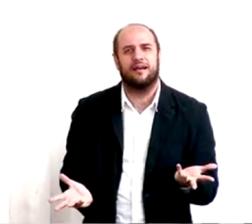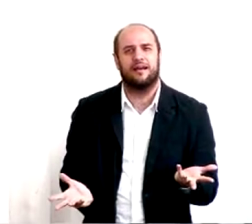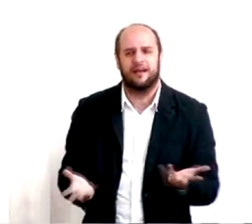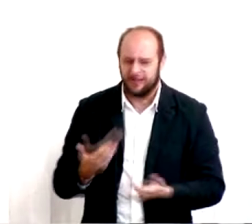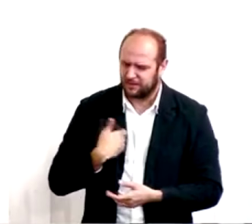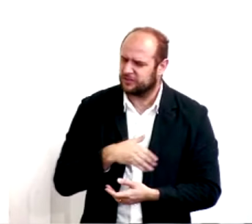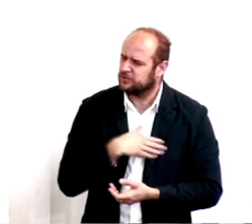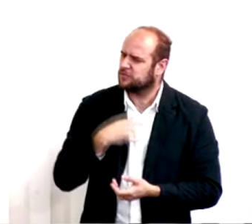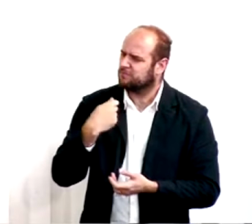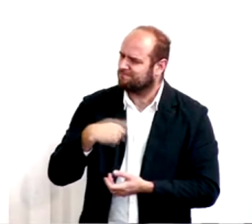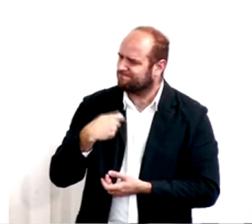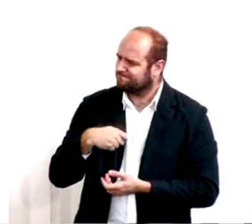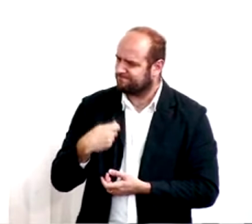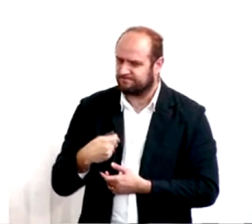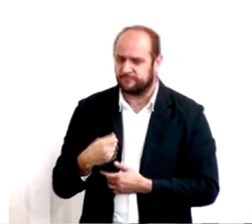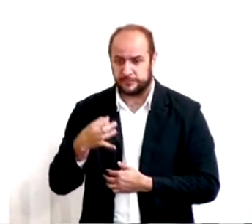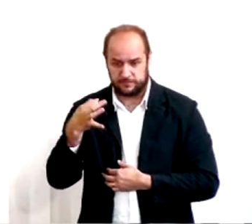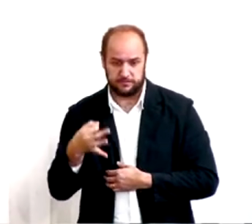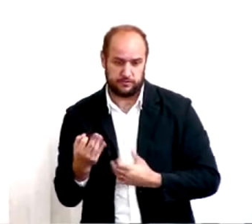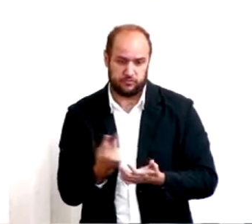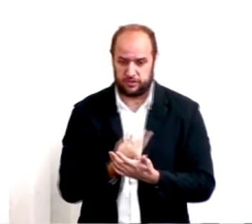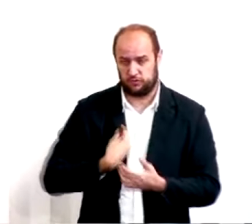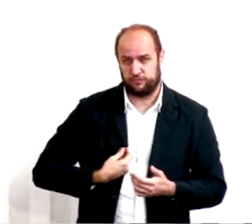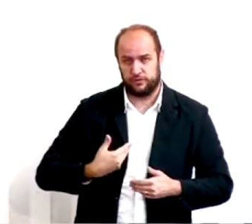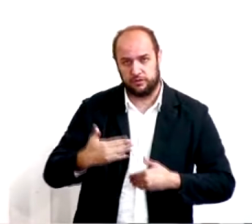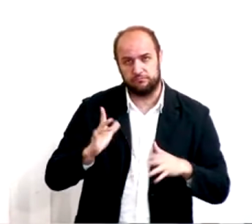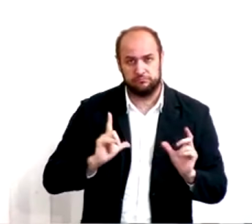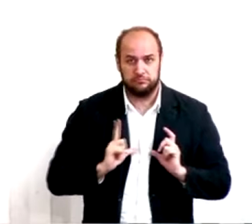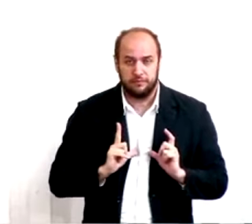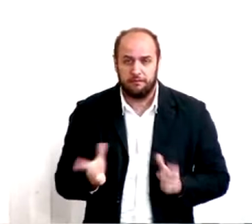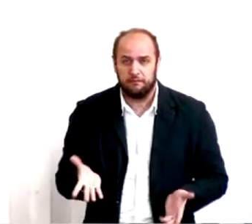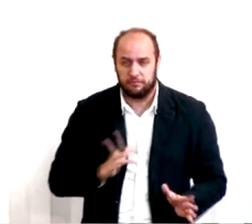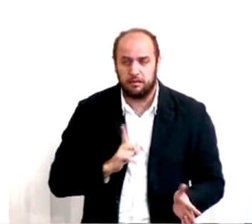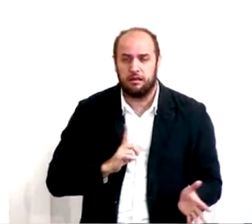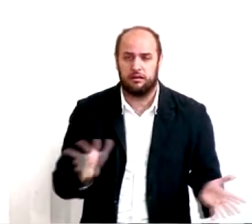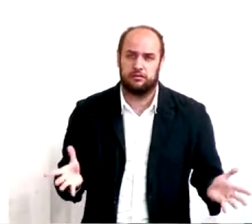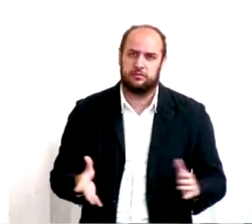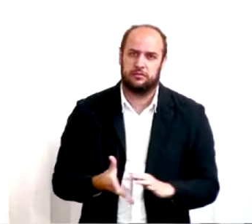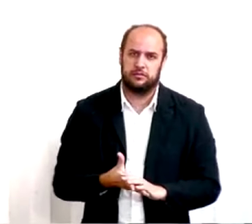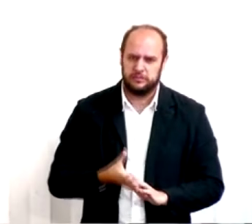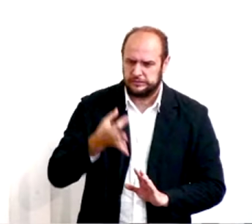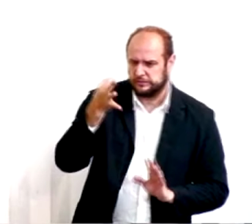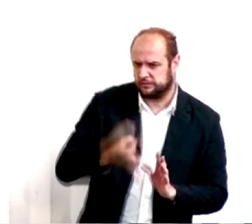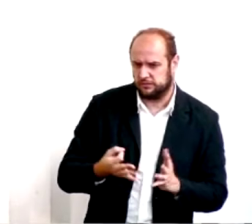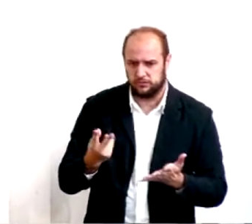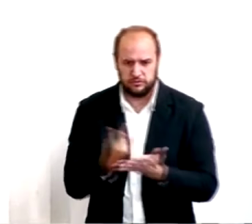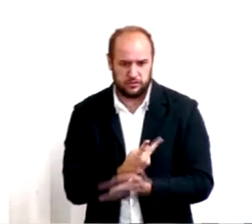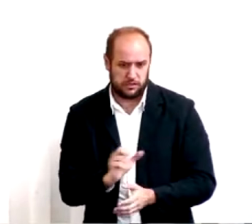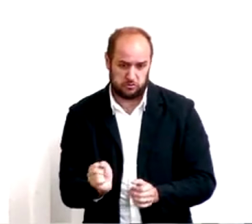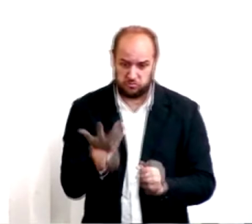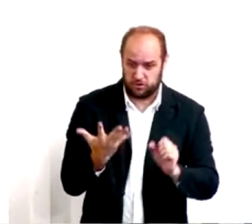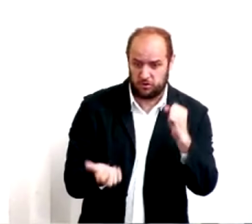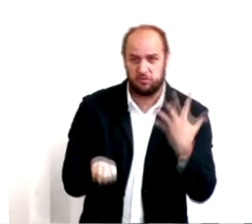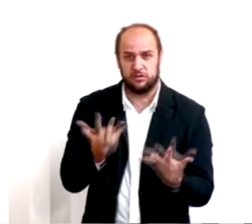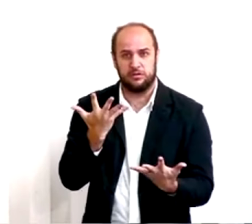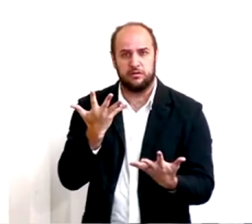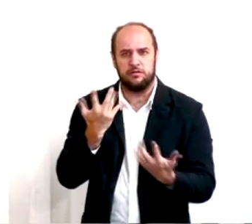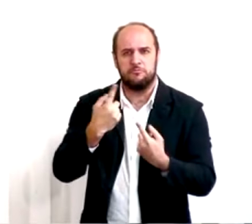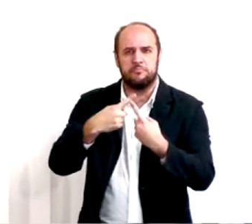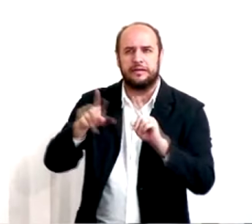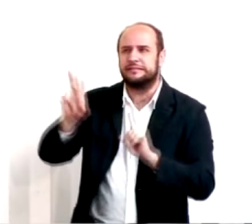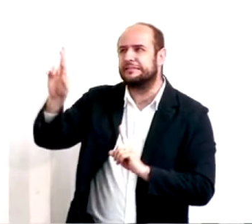nós temos acertos e erros ao longo da nossa vida acertos e erros vem